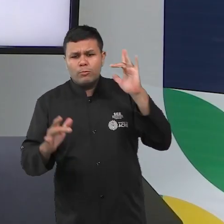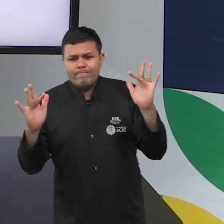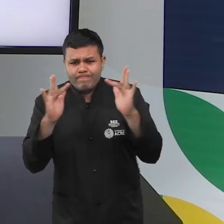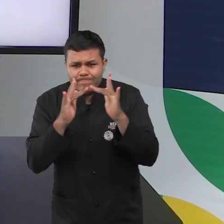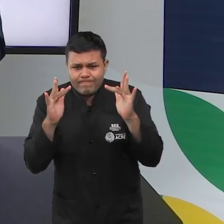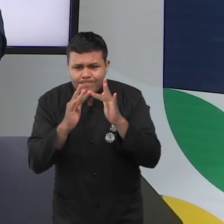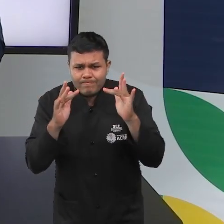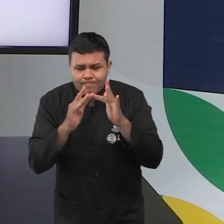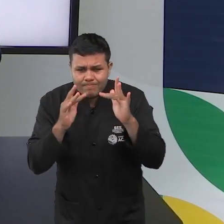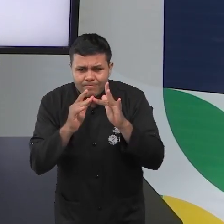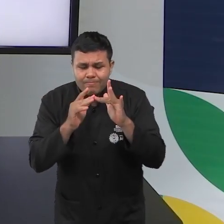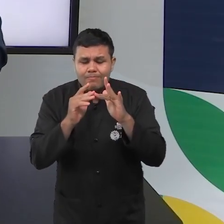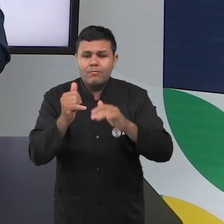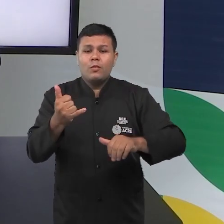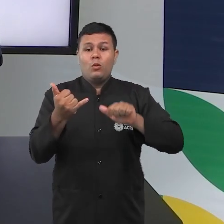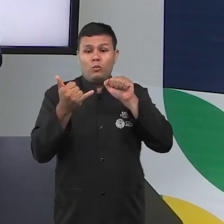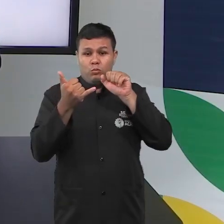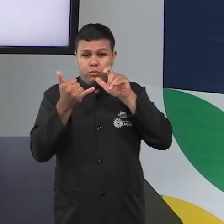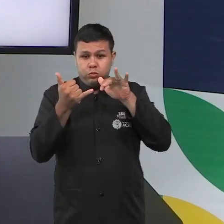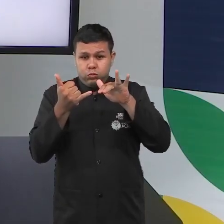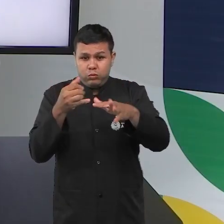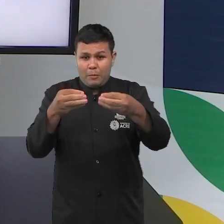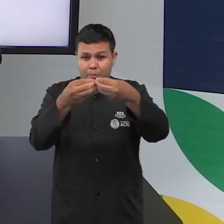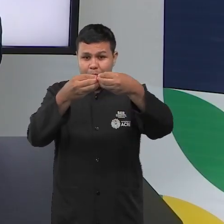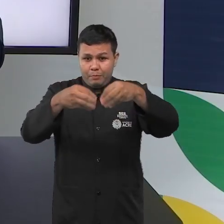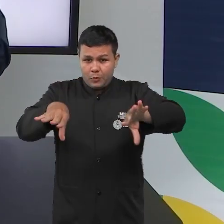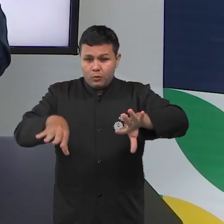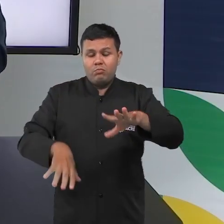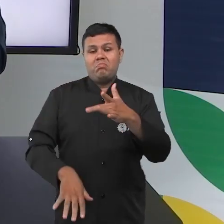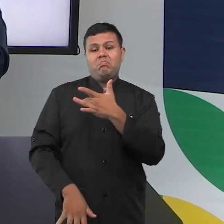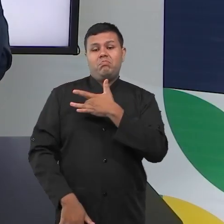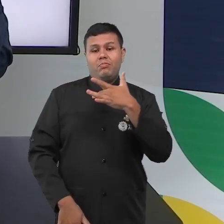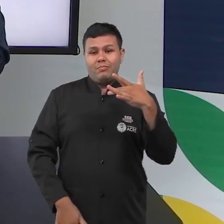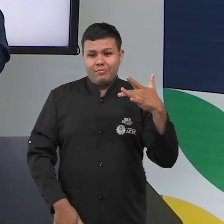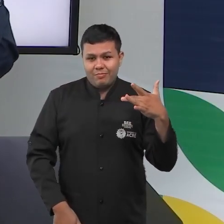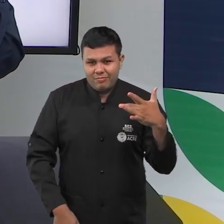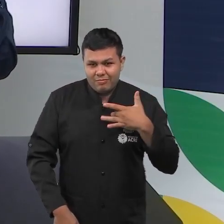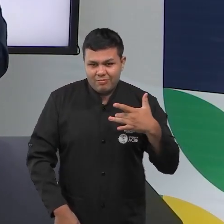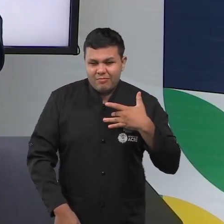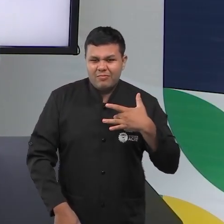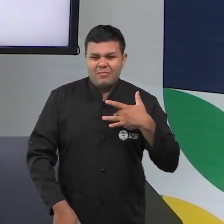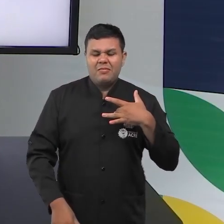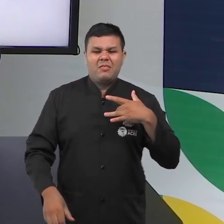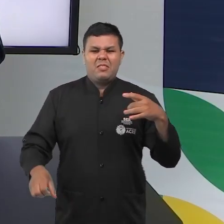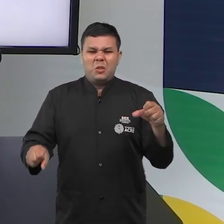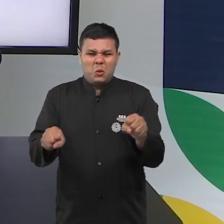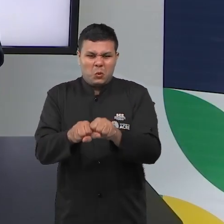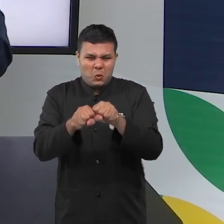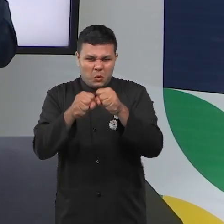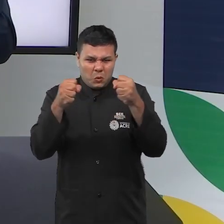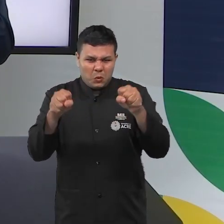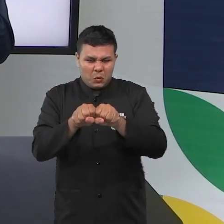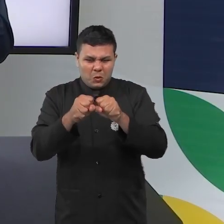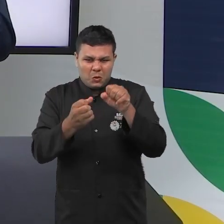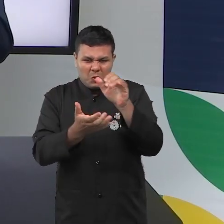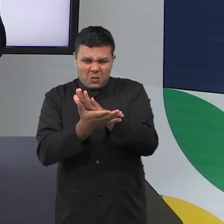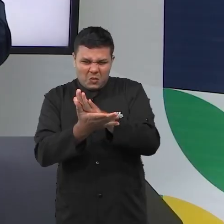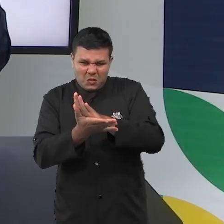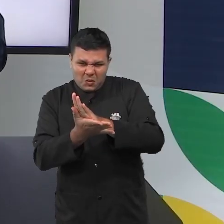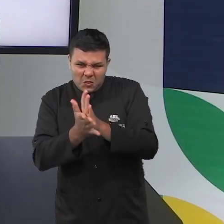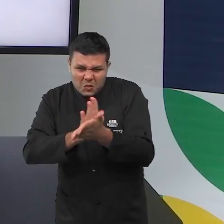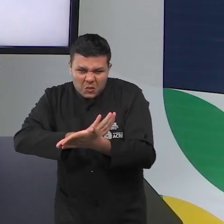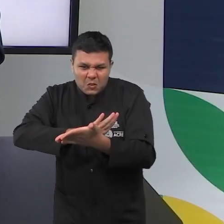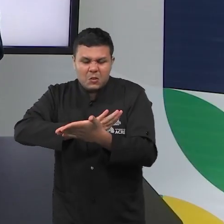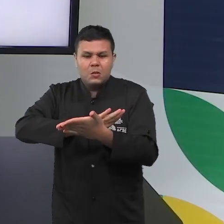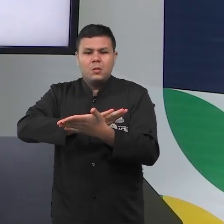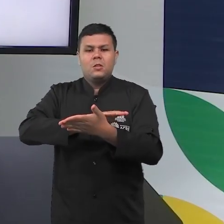essas radiações. E isso é extremamente prejudicial à sua saúde, isso vai corroendo células, isso vai impactando o seu organismo. Ah, Everton,